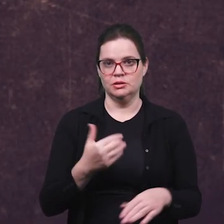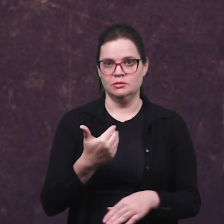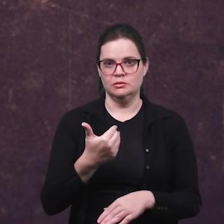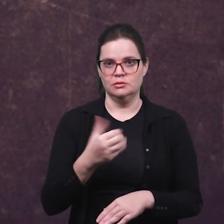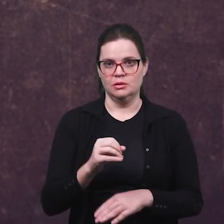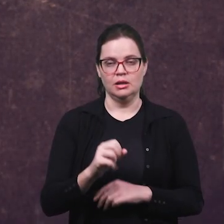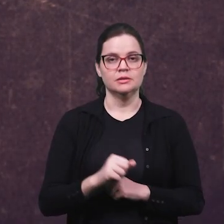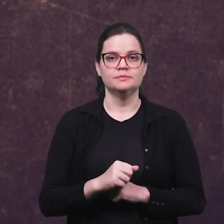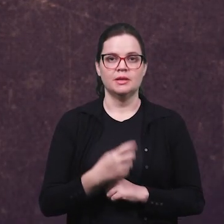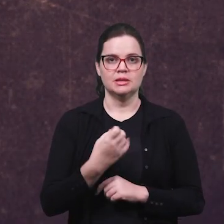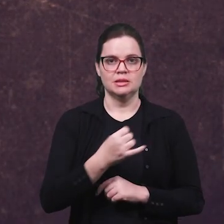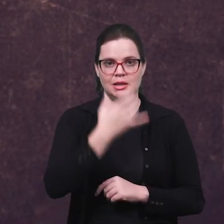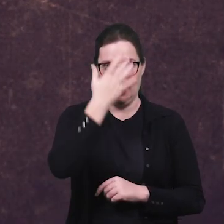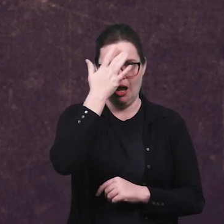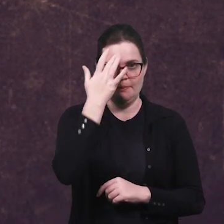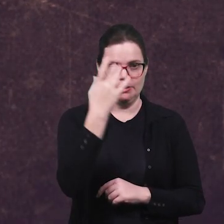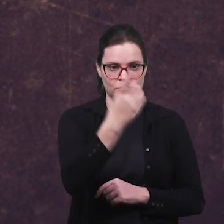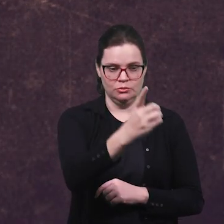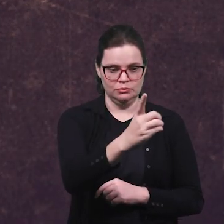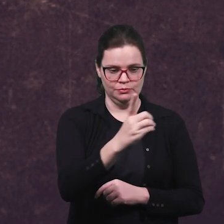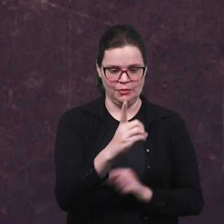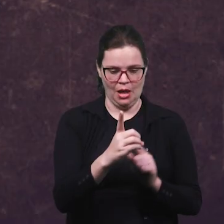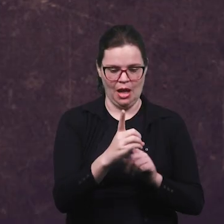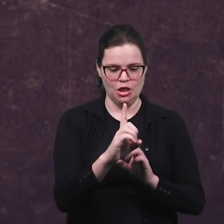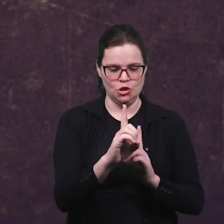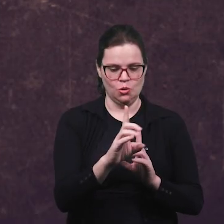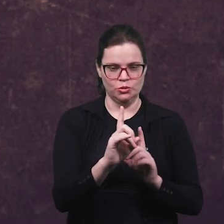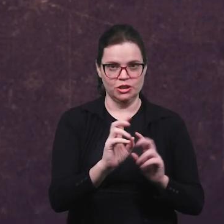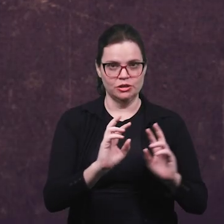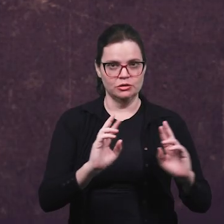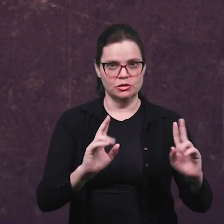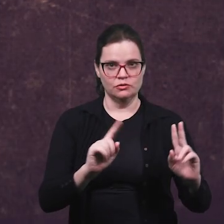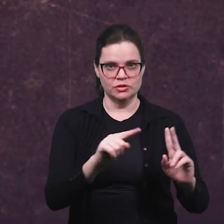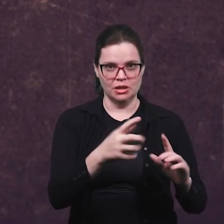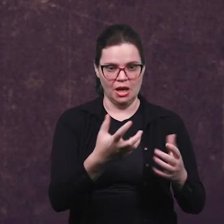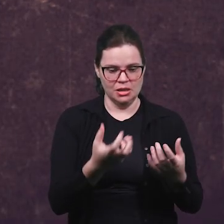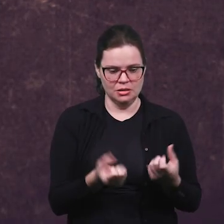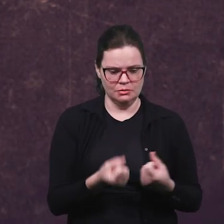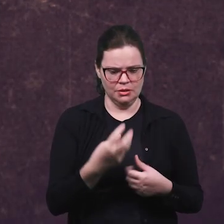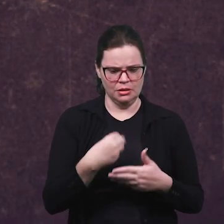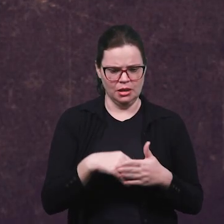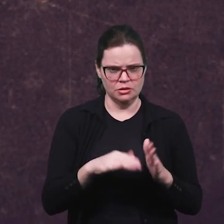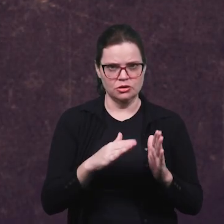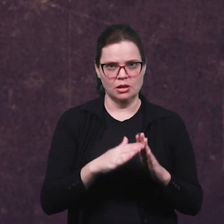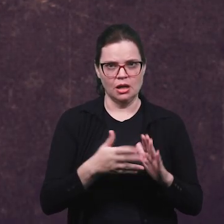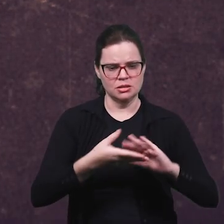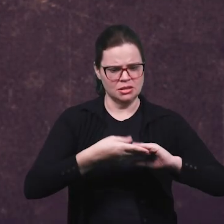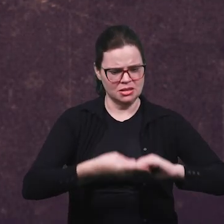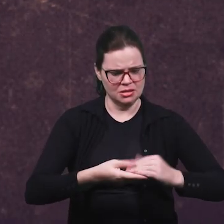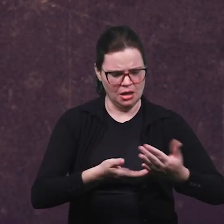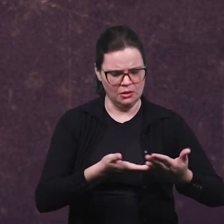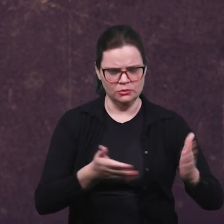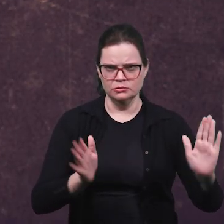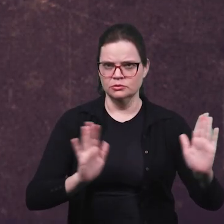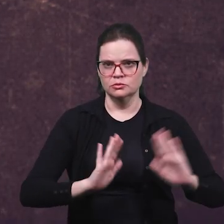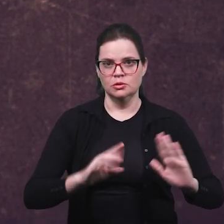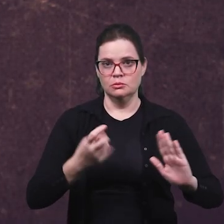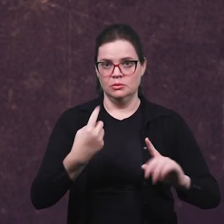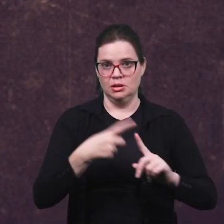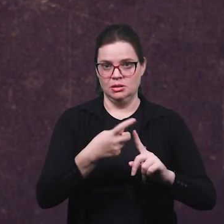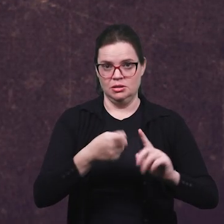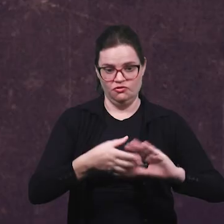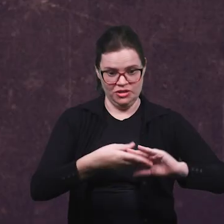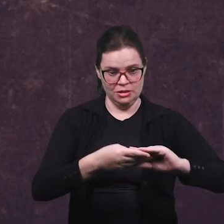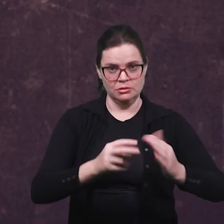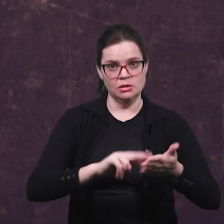ter convosco e não traz essa doutrina, não o recebais em casa, nem tampouco o saudeis. Quem o saúda tem parte nas suas